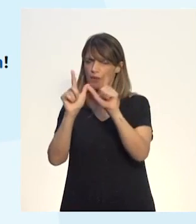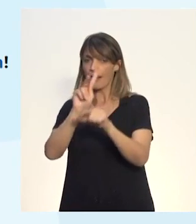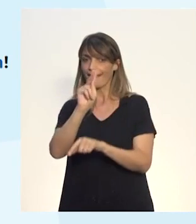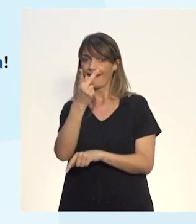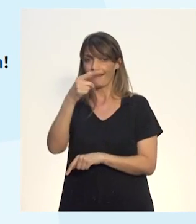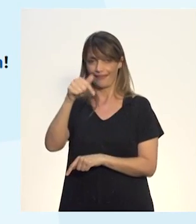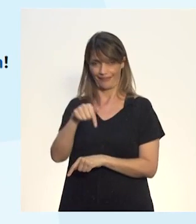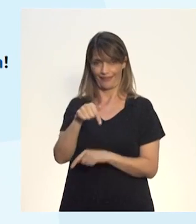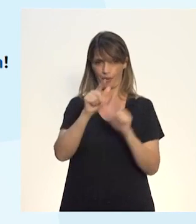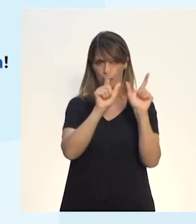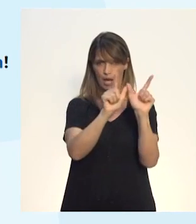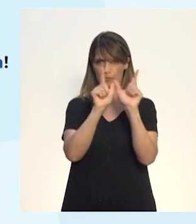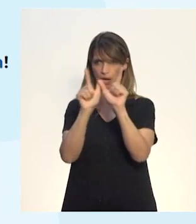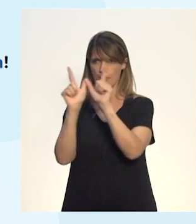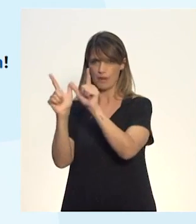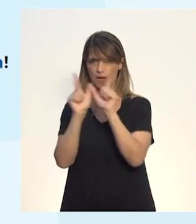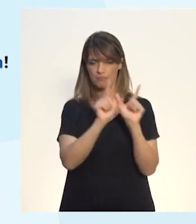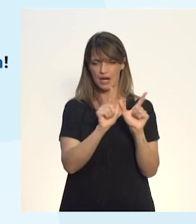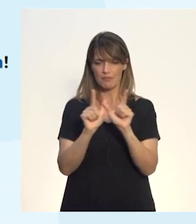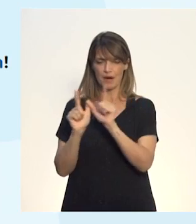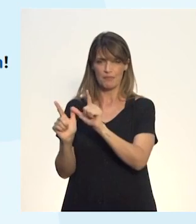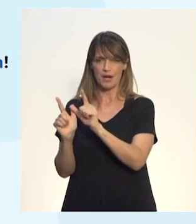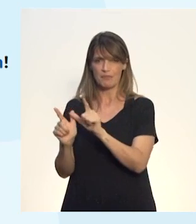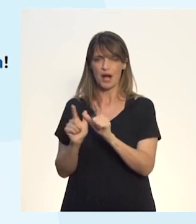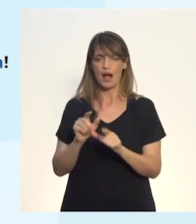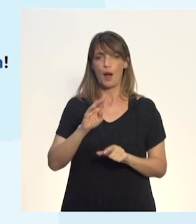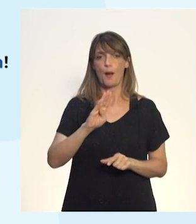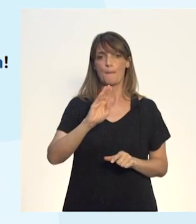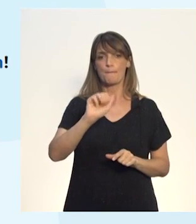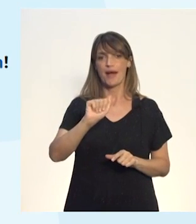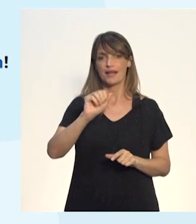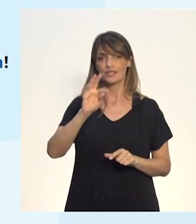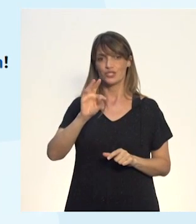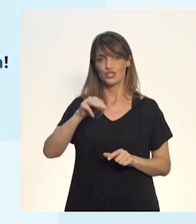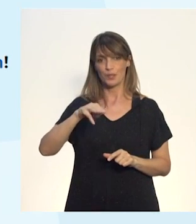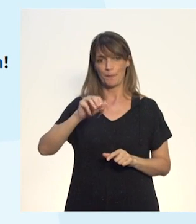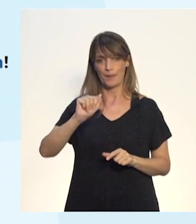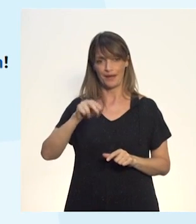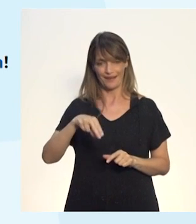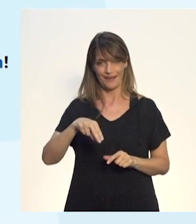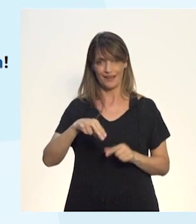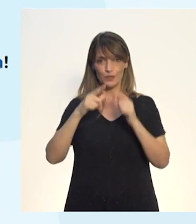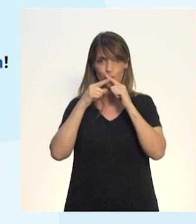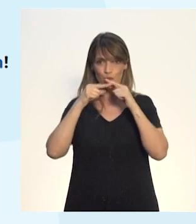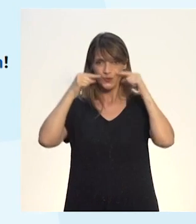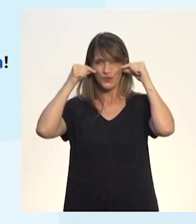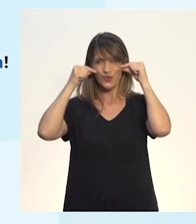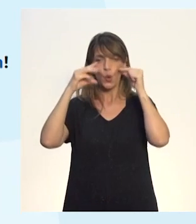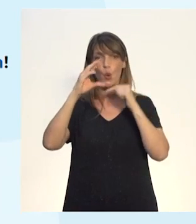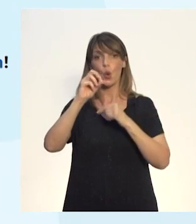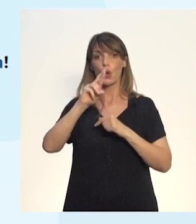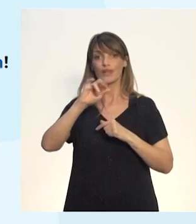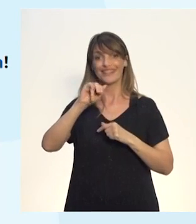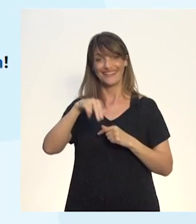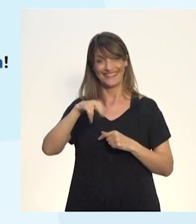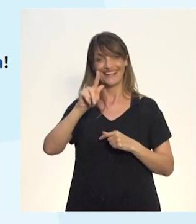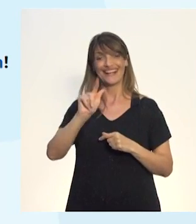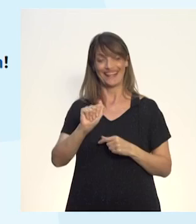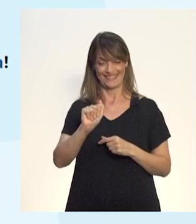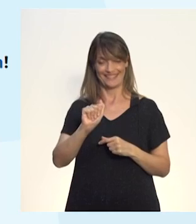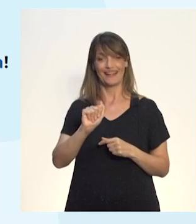arqui-inimigo do Batman, né, é o Coringa. O Coringa é uma